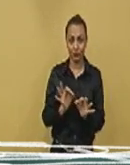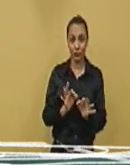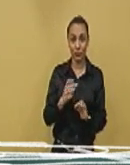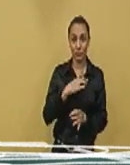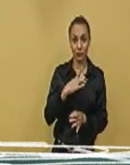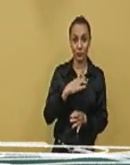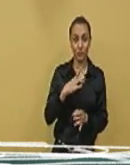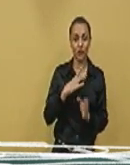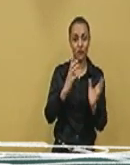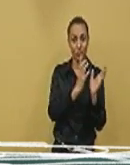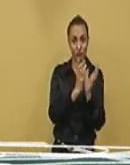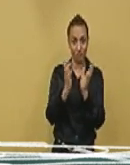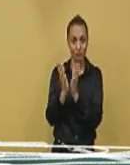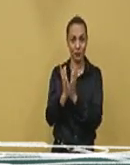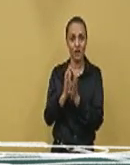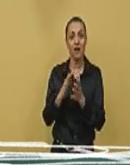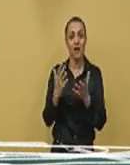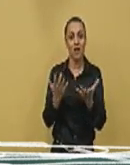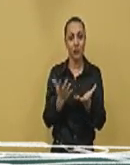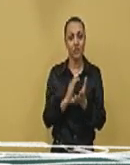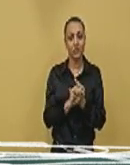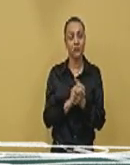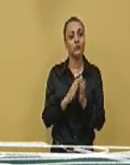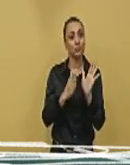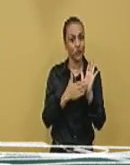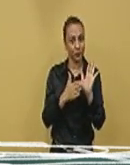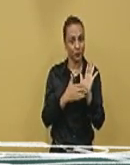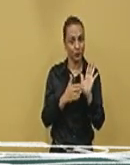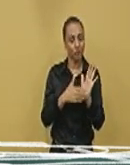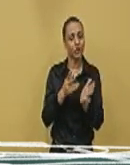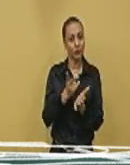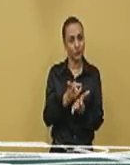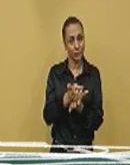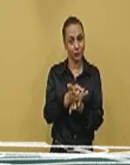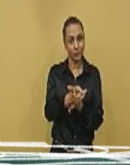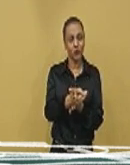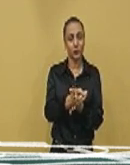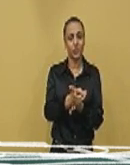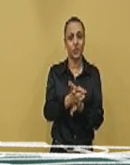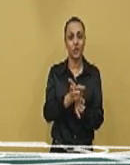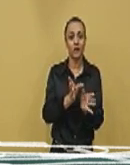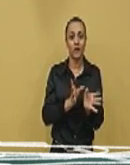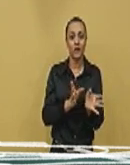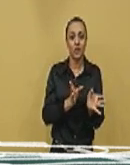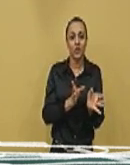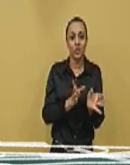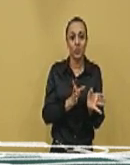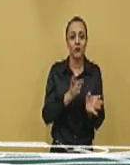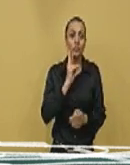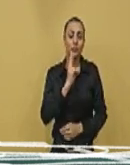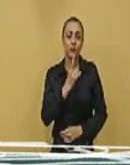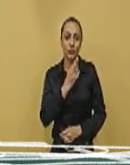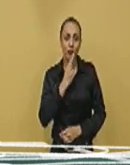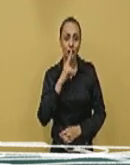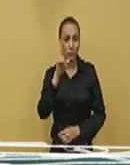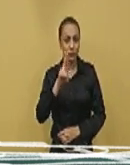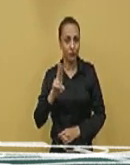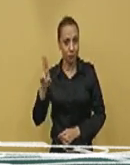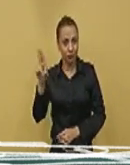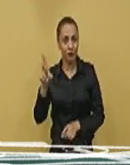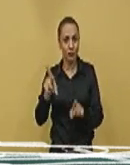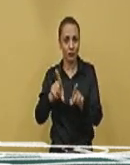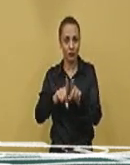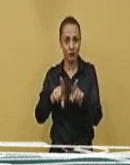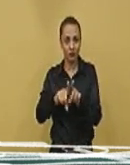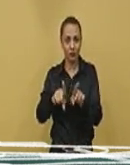bloco. É uma proposta a gente continuar ter, vamos dizer assim, o restaurante universitário, a cantina, o